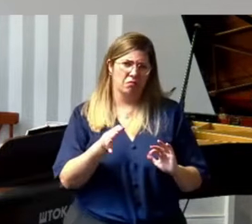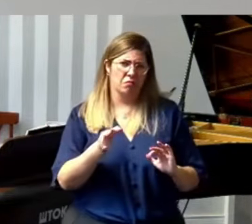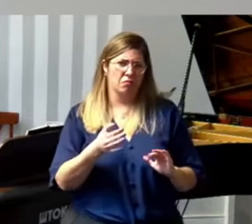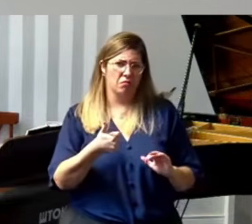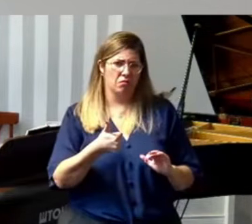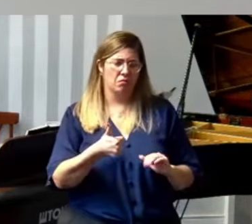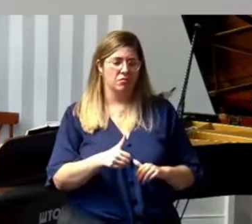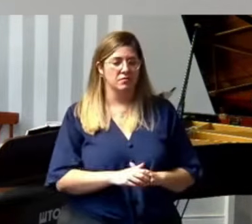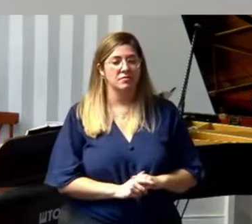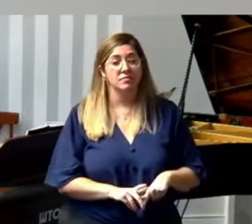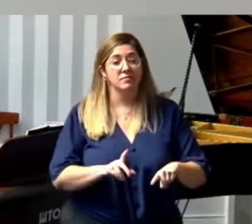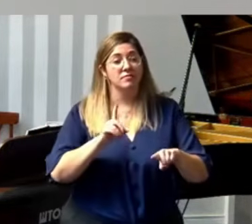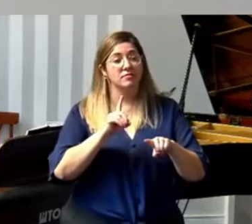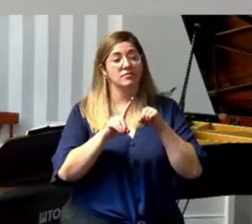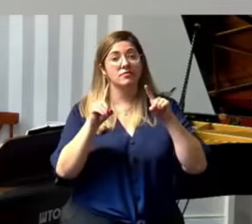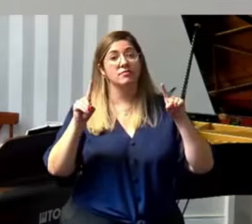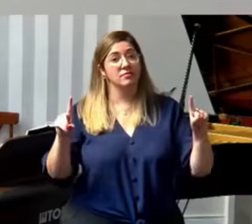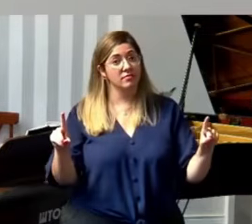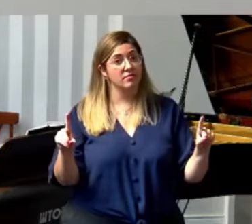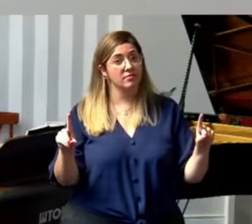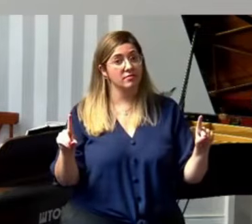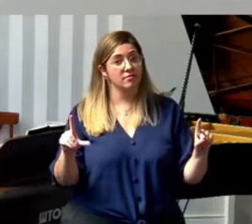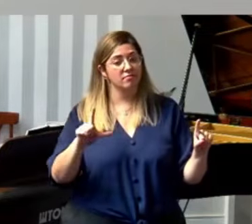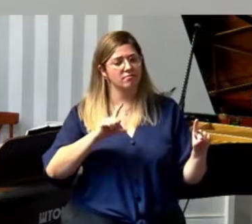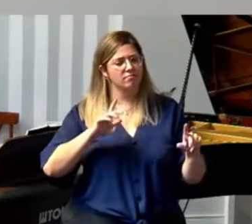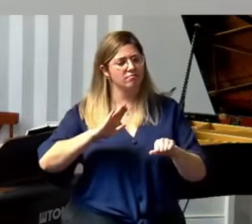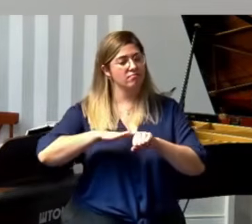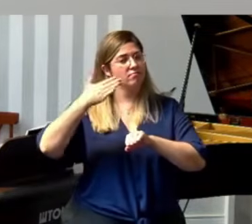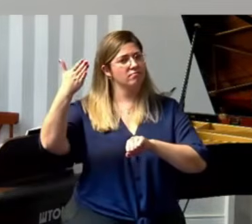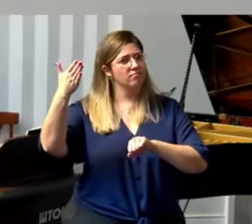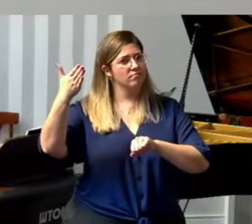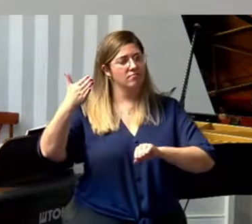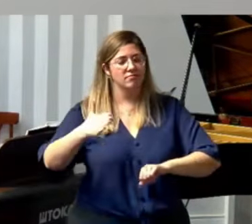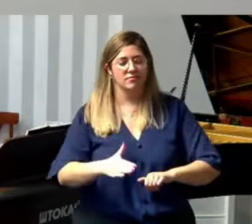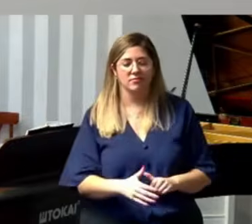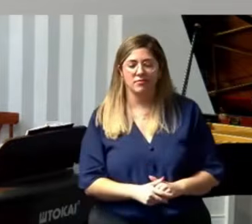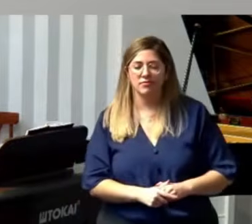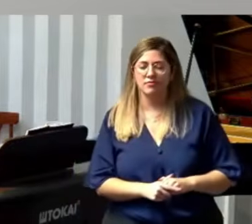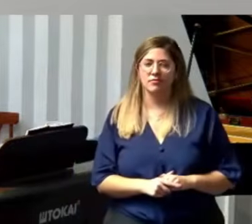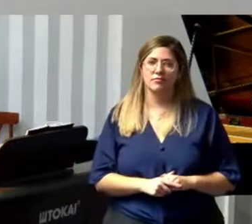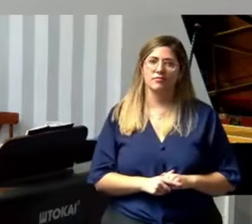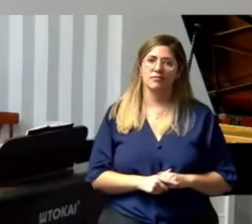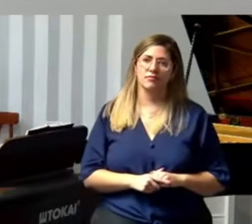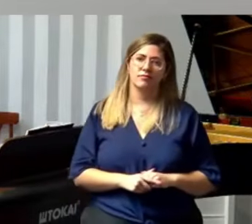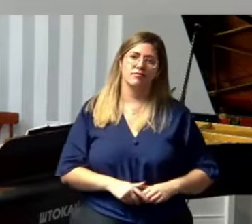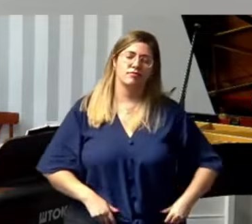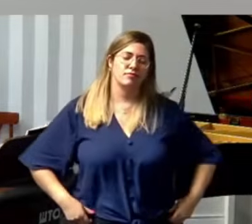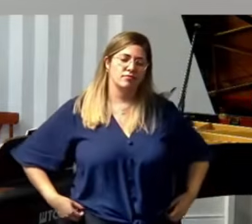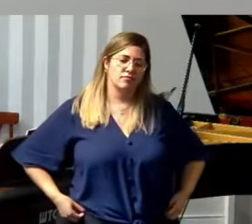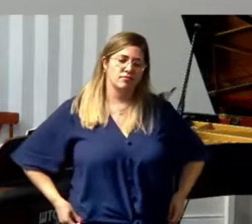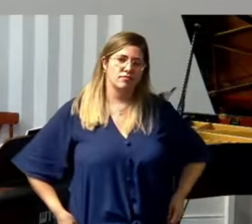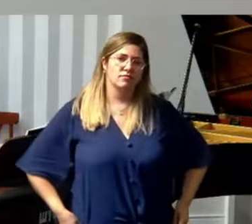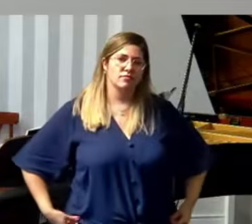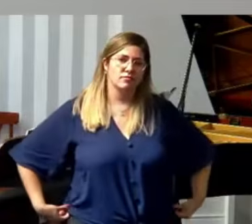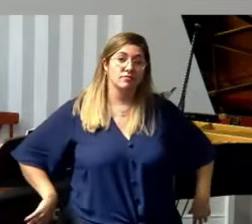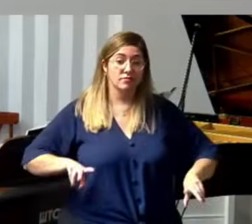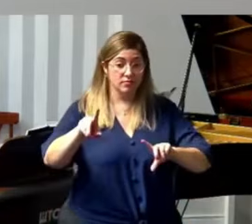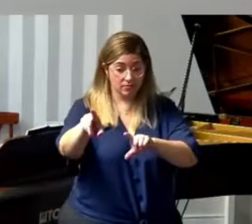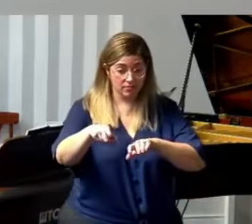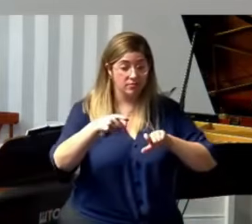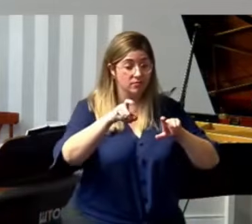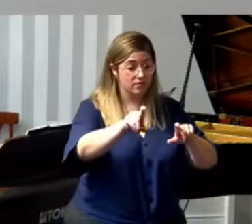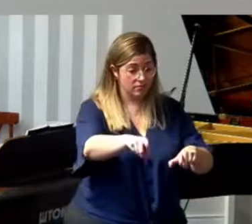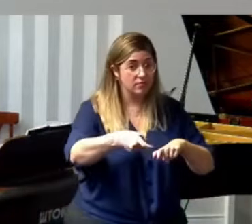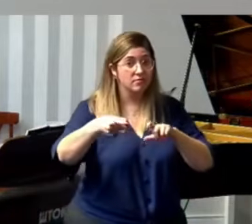nos dizendo. Mas parece existir algo além em torno desse termo aqui traduzido como